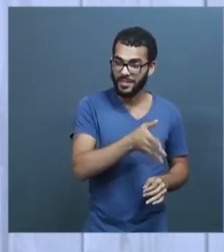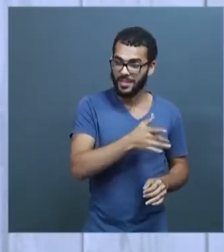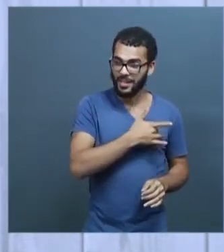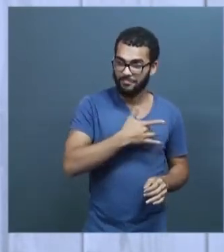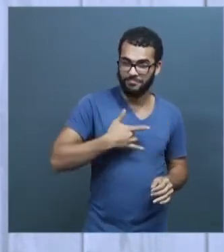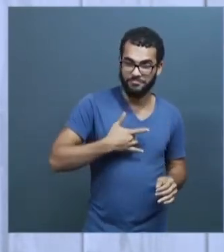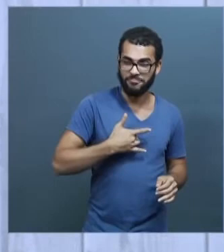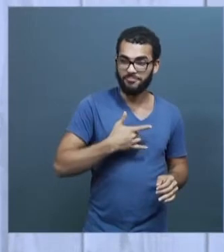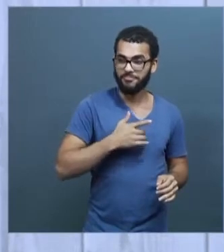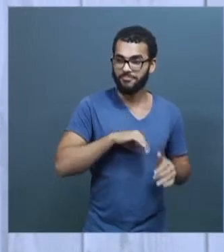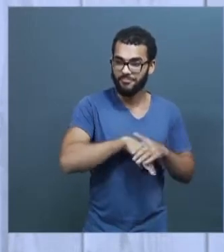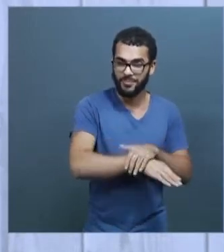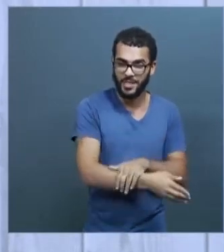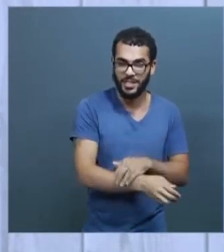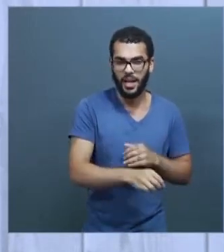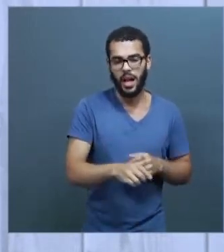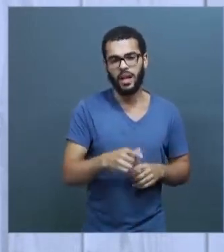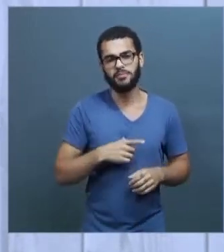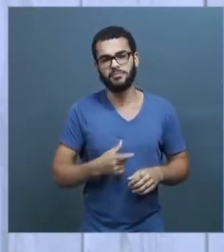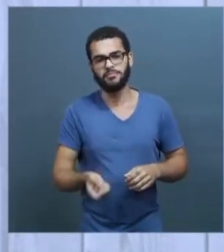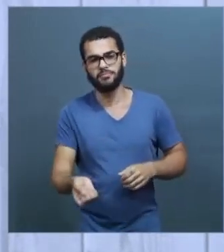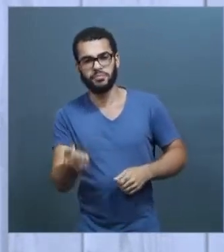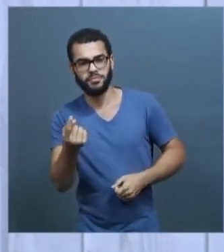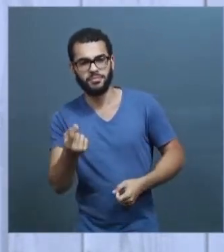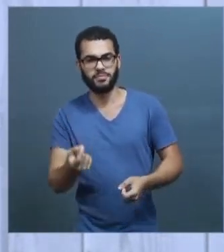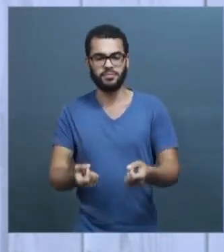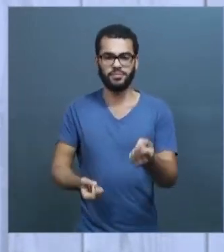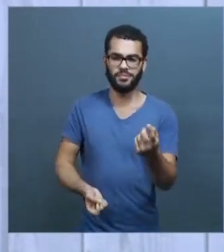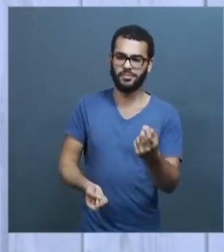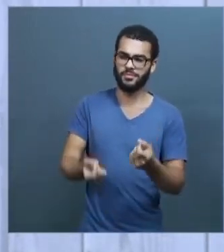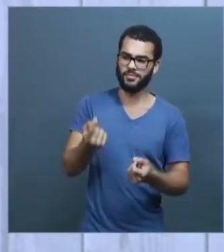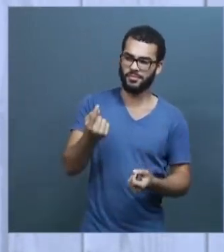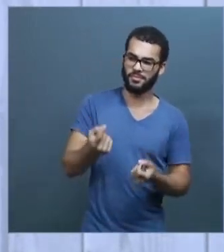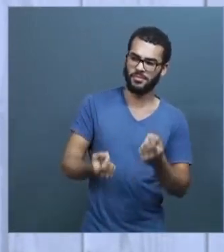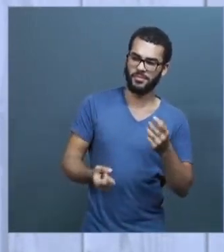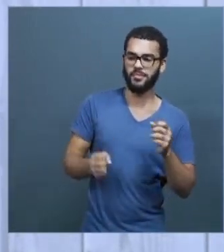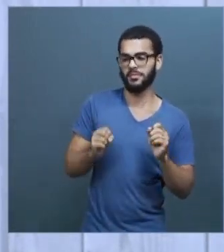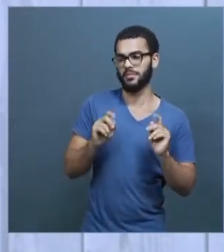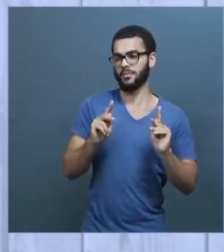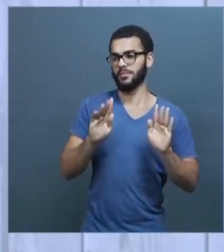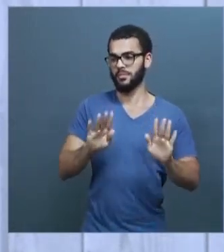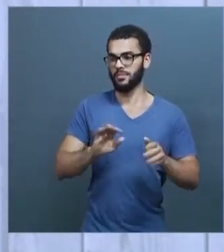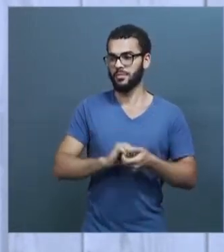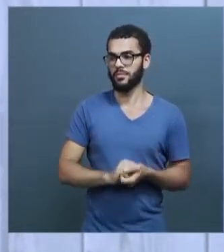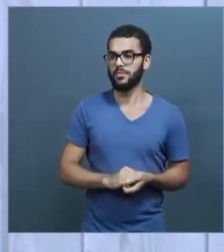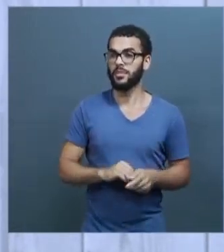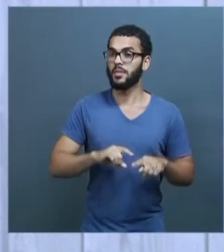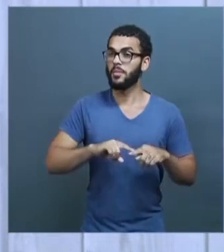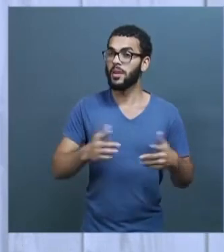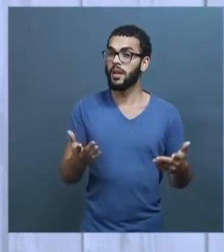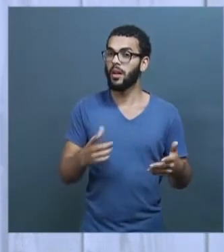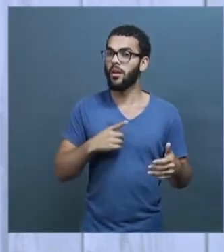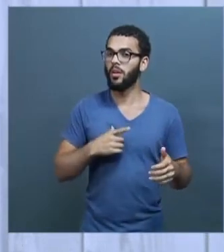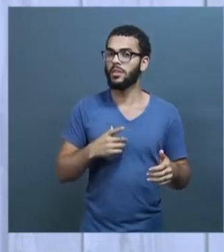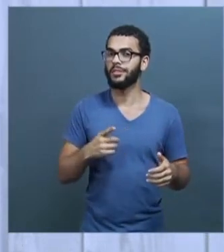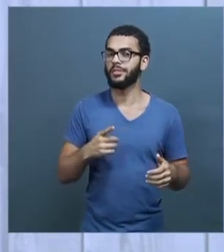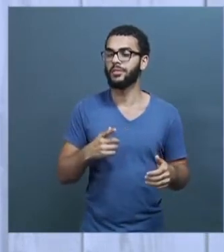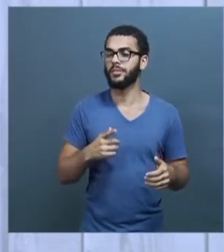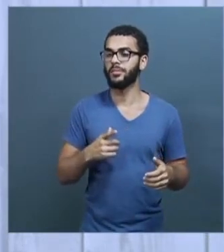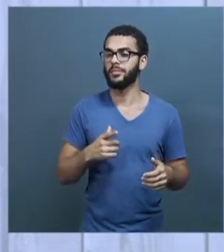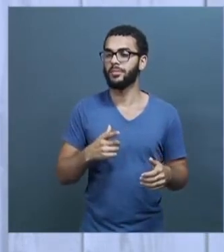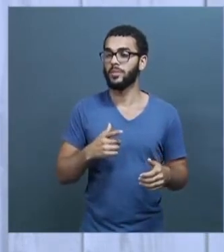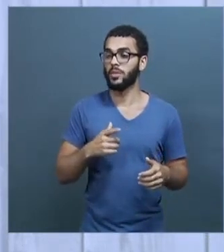mal. O que vai fazer mal é o que está acontecendo, que é o contrário, né? Que o hábito, ele não está saudável. Então,